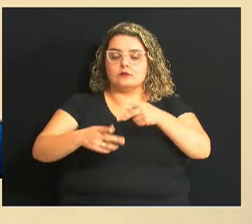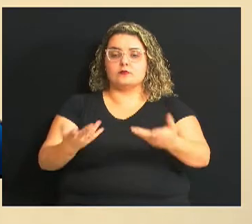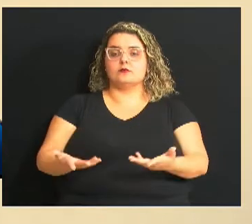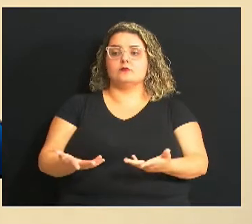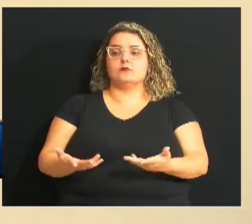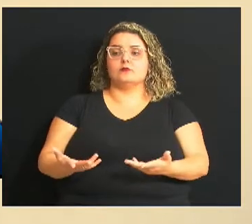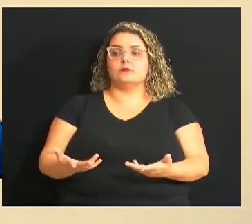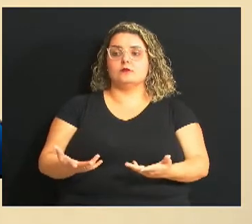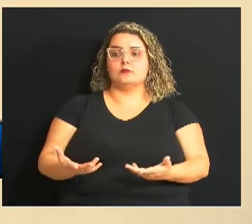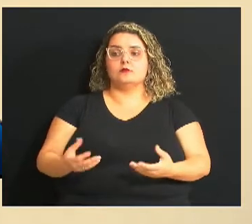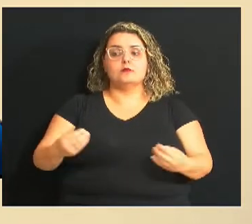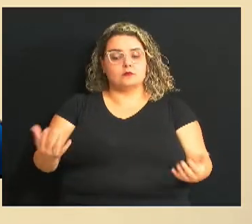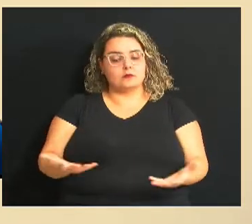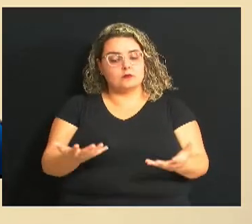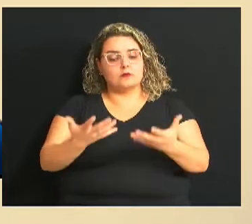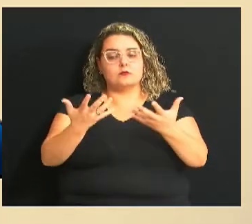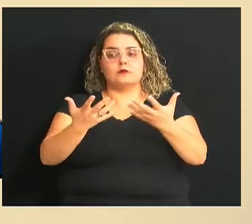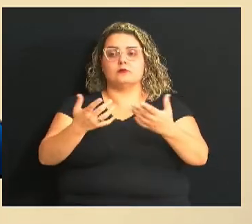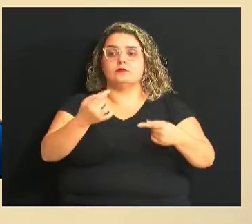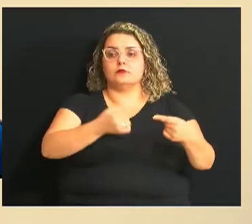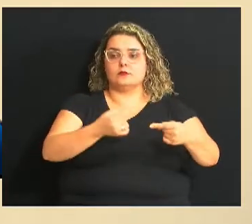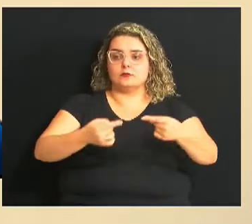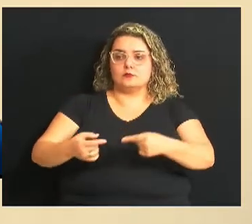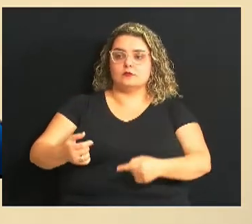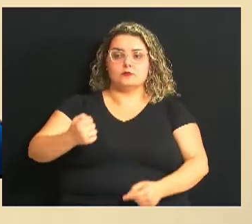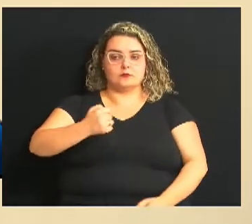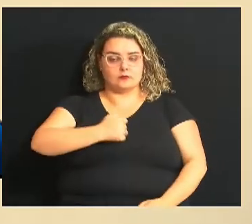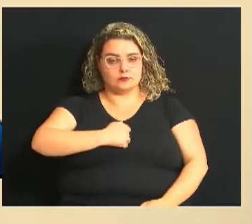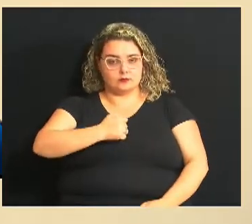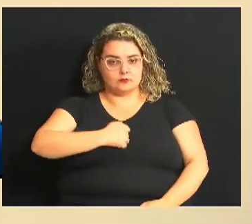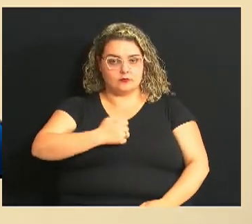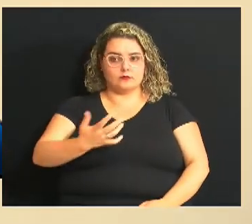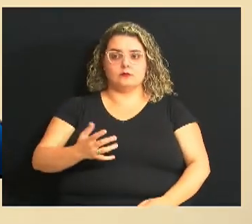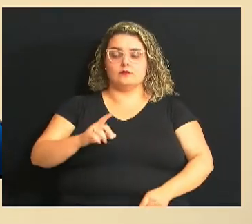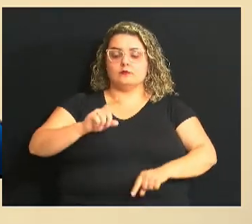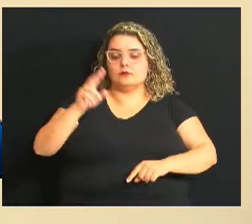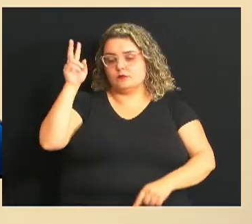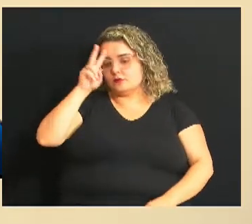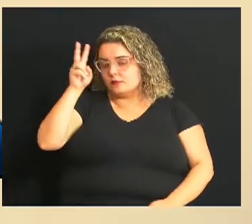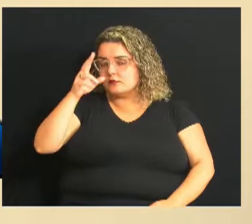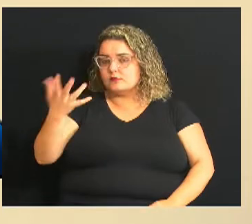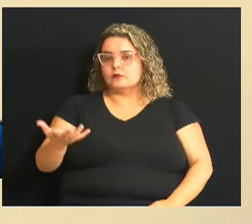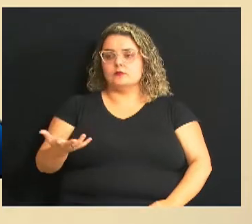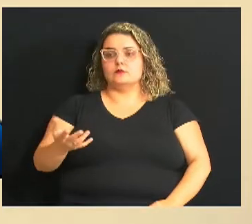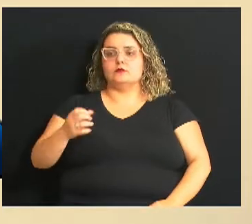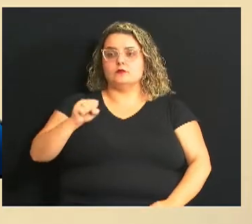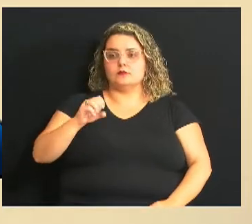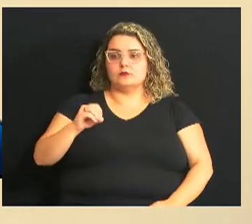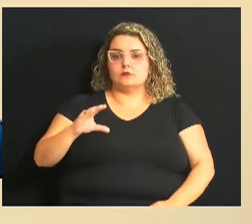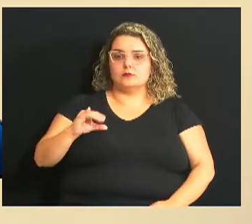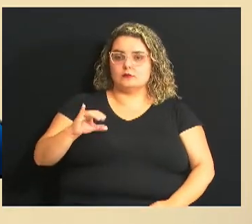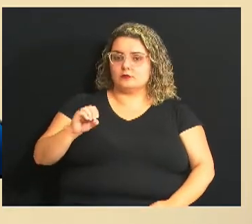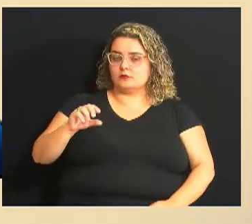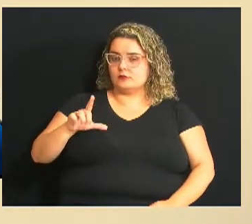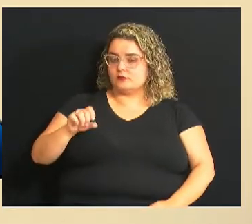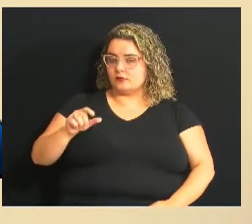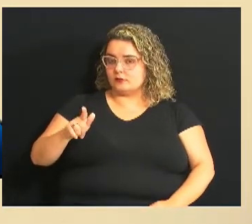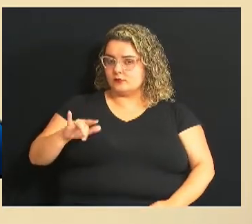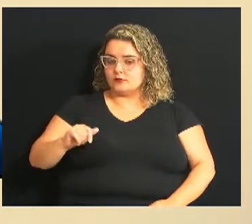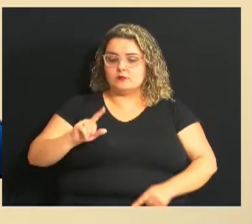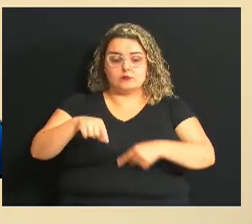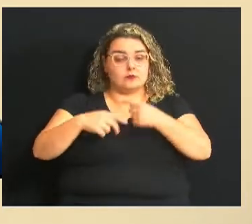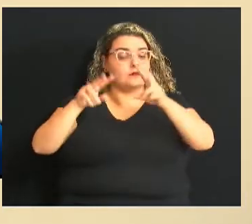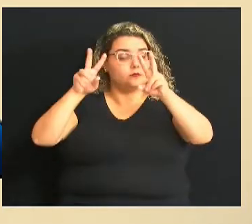trazendo uma contribuição enorme para o debate antropológico, para a história, para a sociologia e para tantos outros temas.